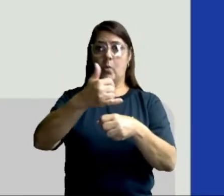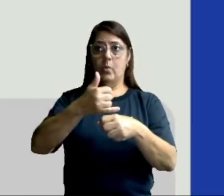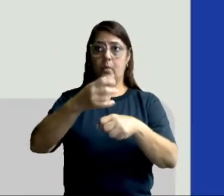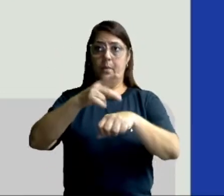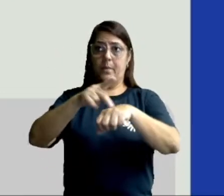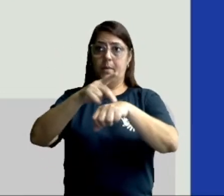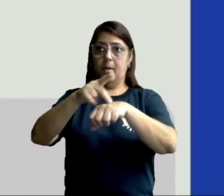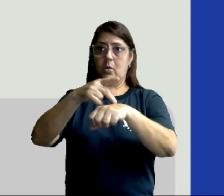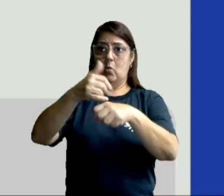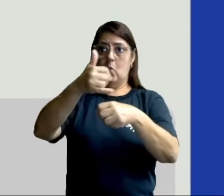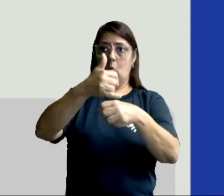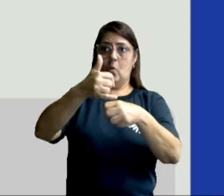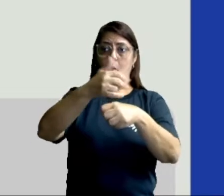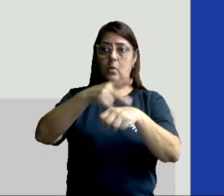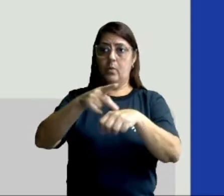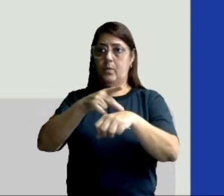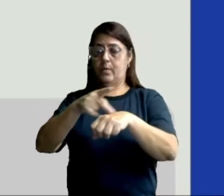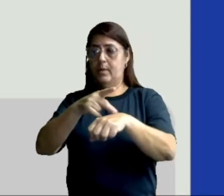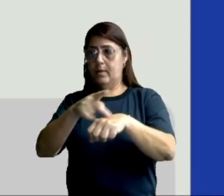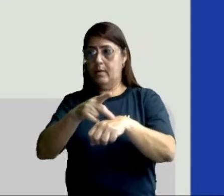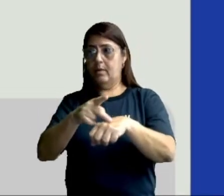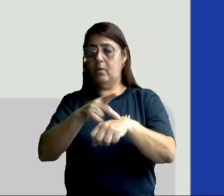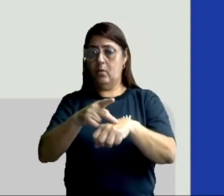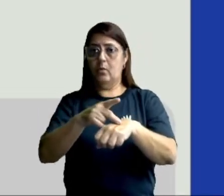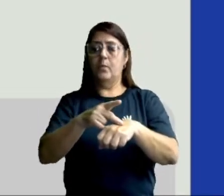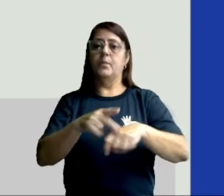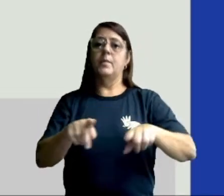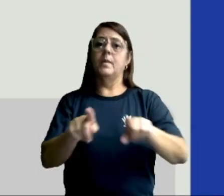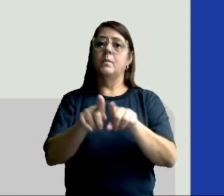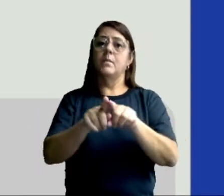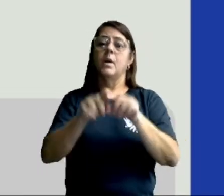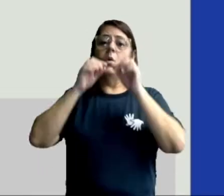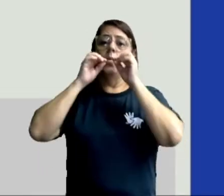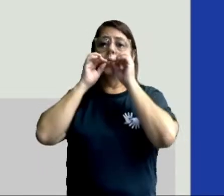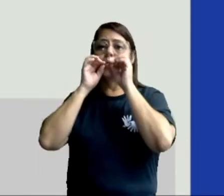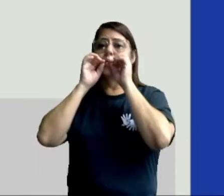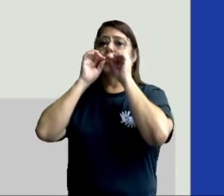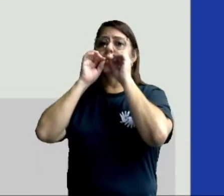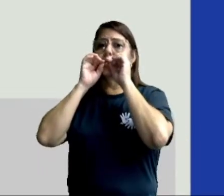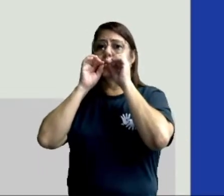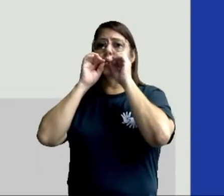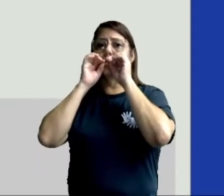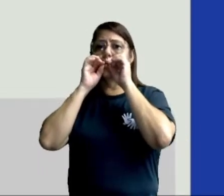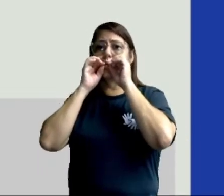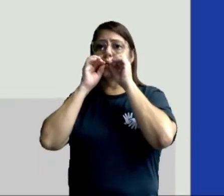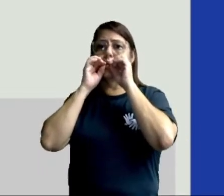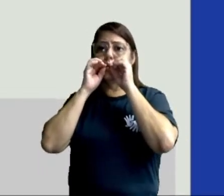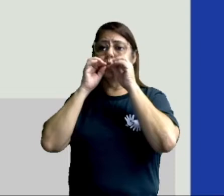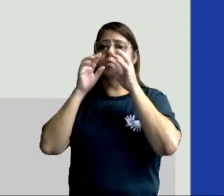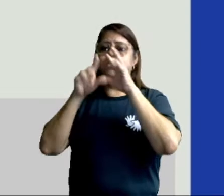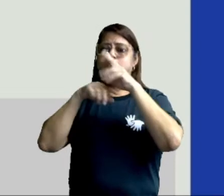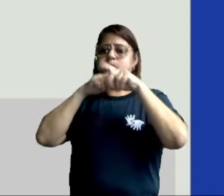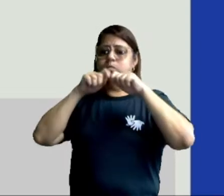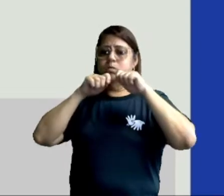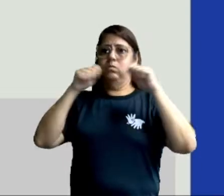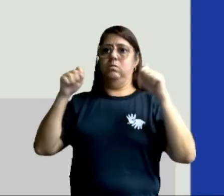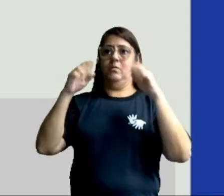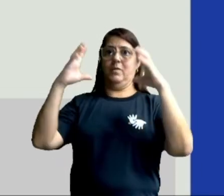importante componente dos combustíveis, e está no estado líquido, e o gás que preenche aqueles